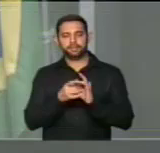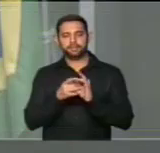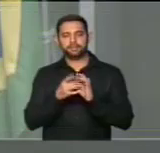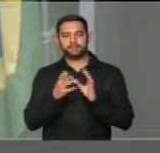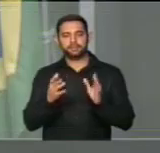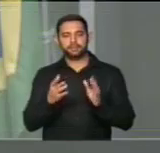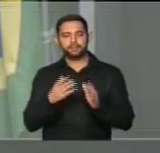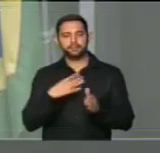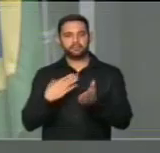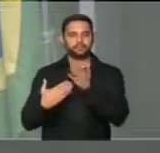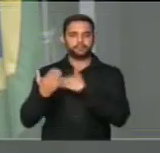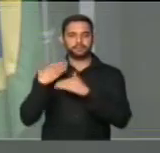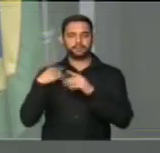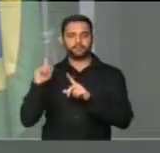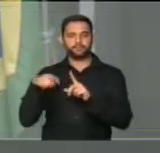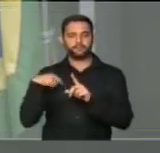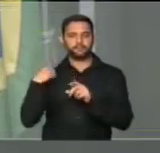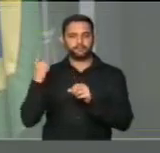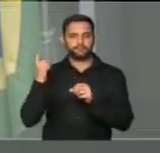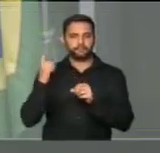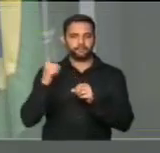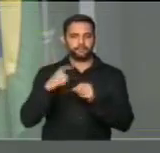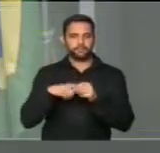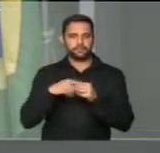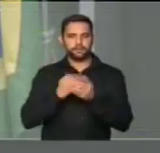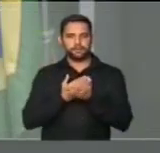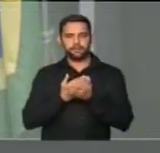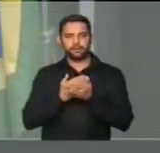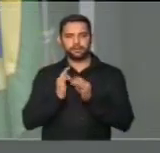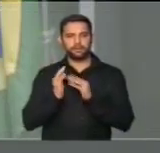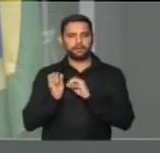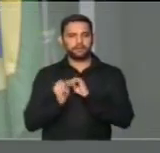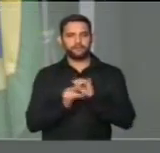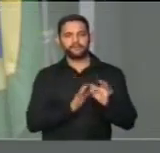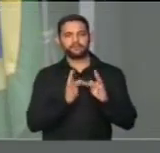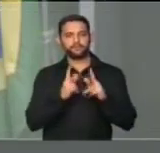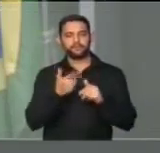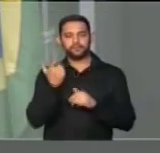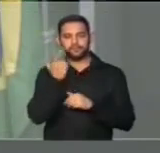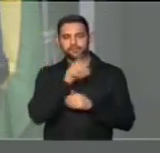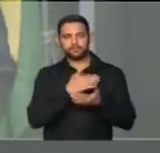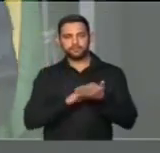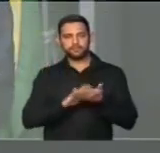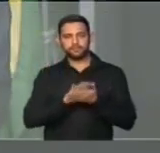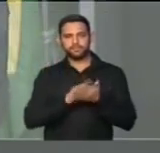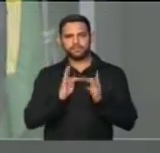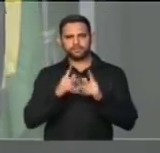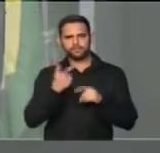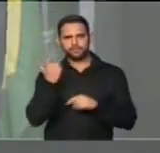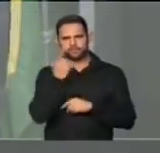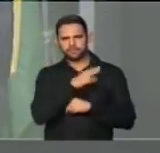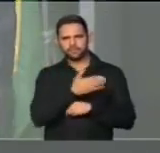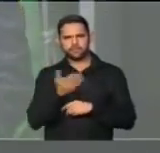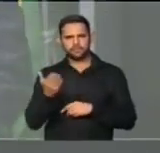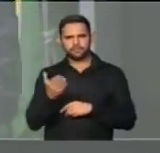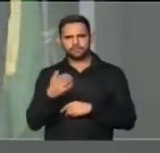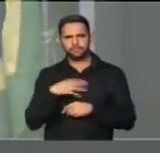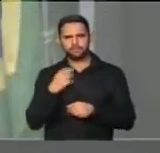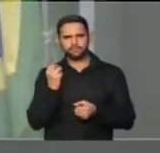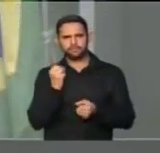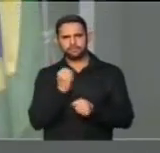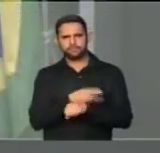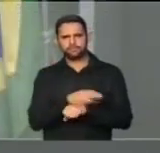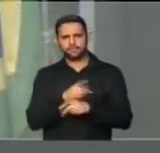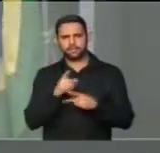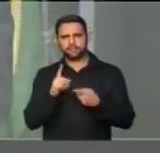que o passado volte e leve tudo que conseguimos. Tudo que conseguimos?